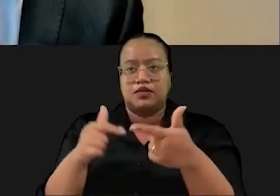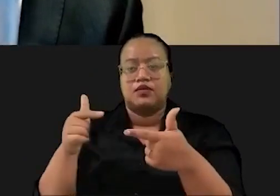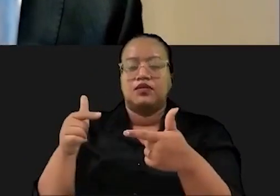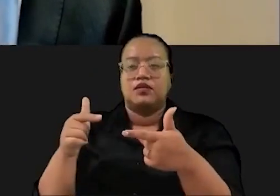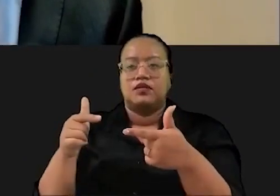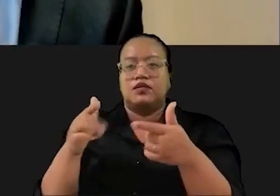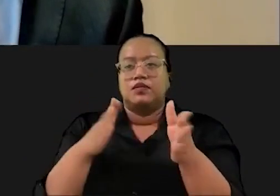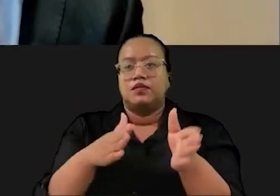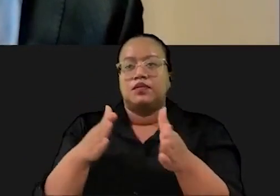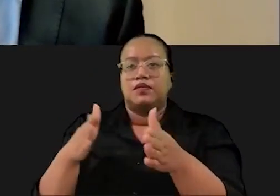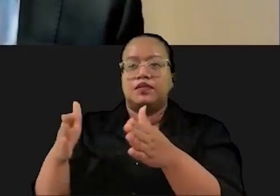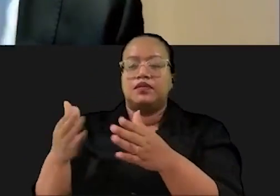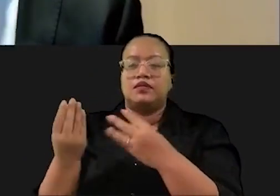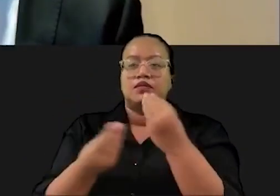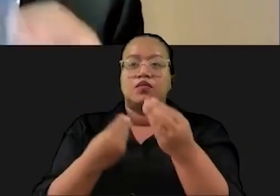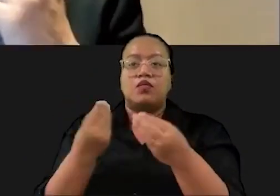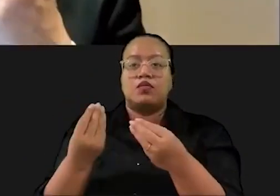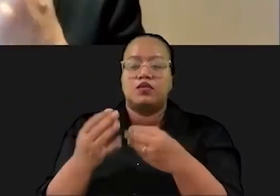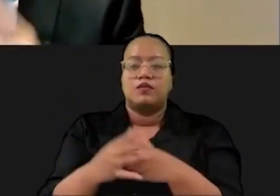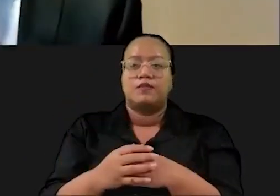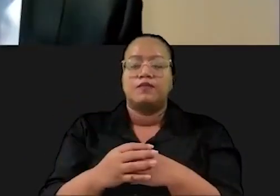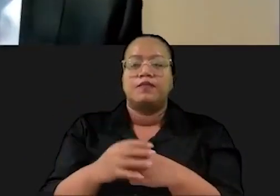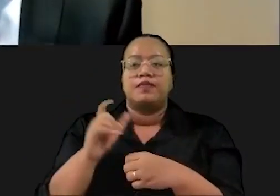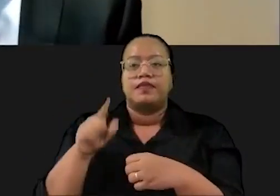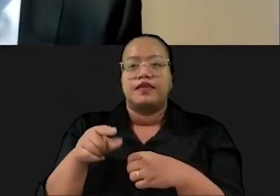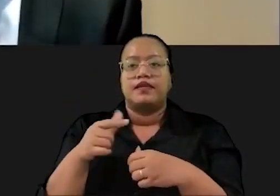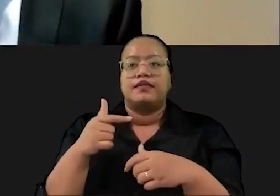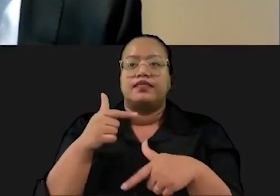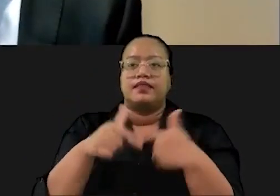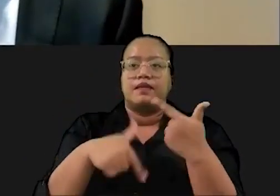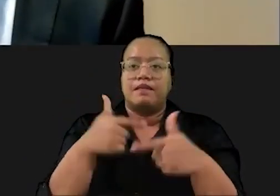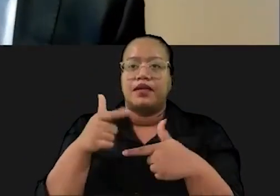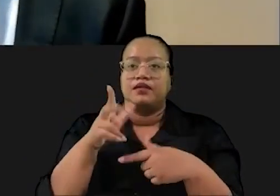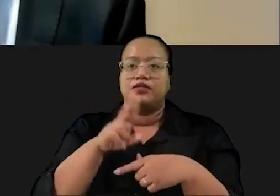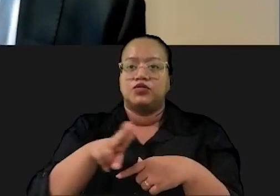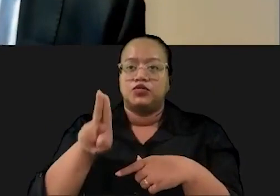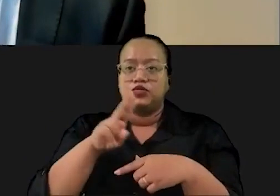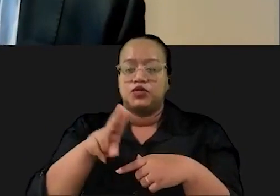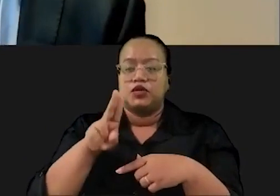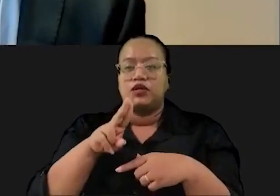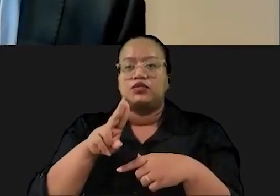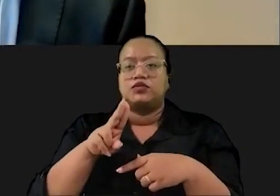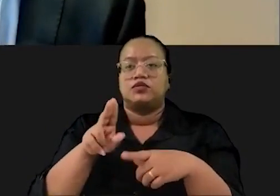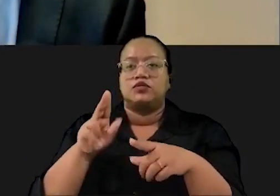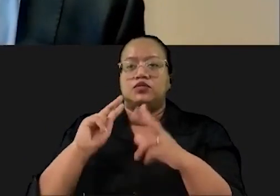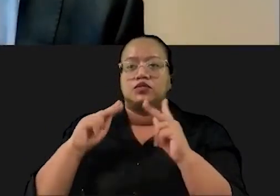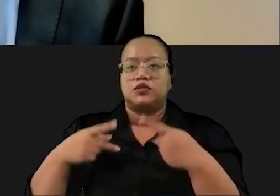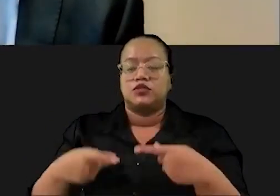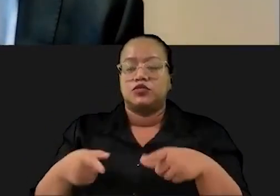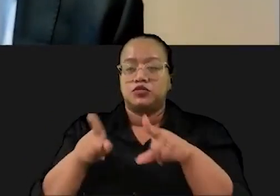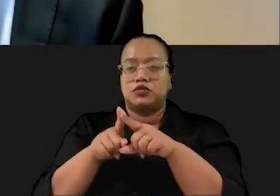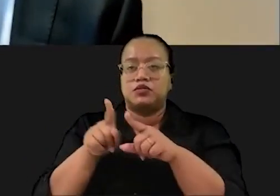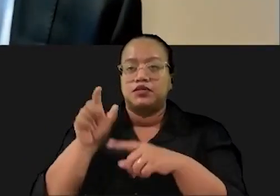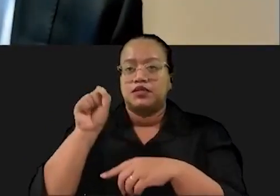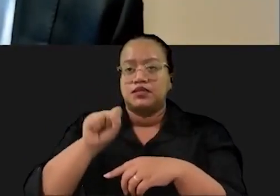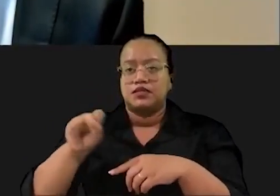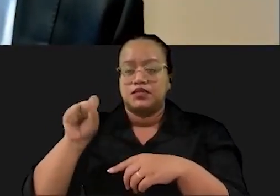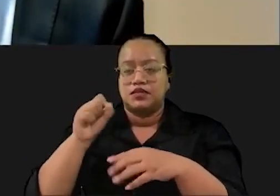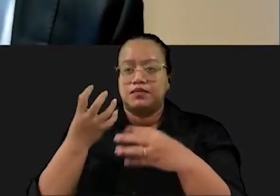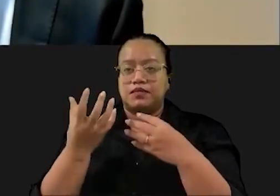pelos usuários humanos quanto pelo sistema, ele nos levou à ideia, a percepção clara que a gente